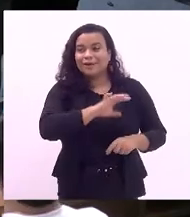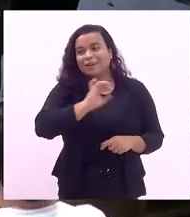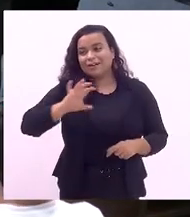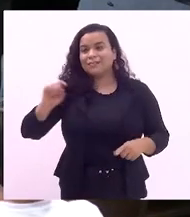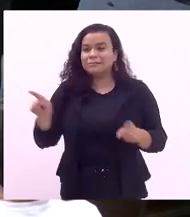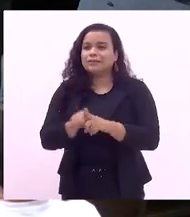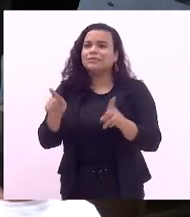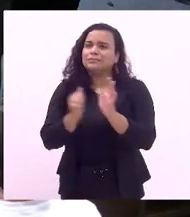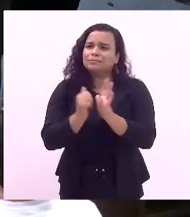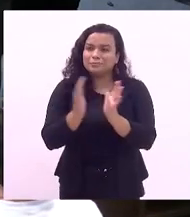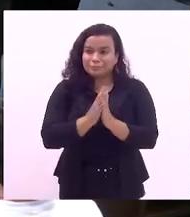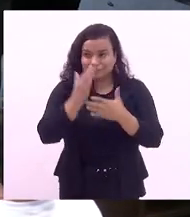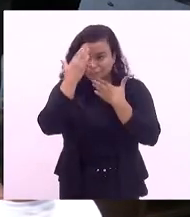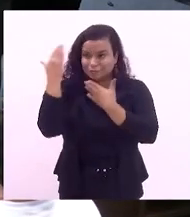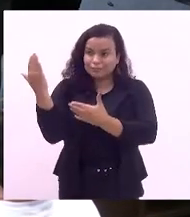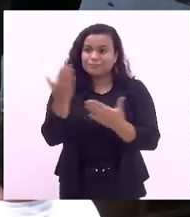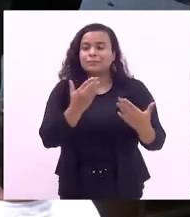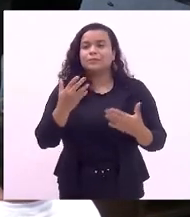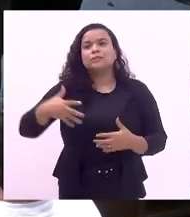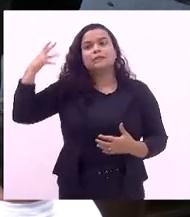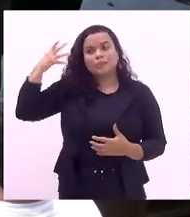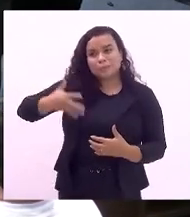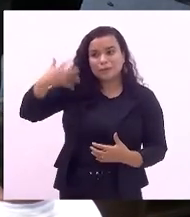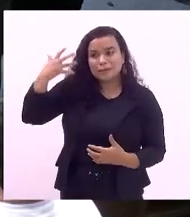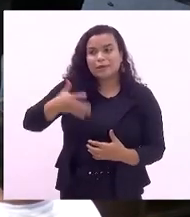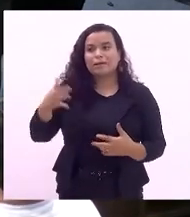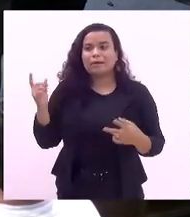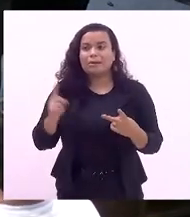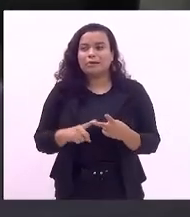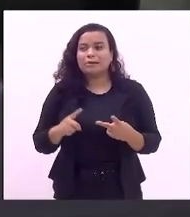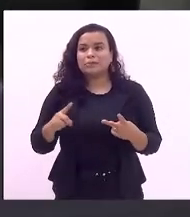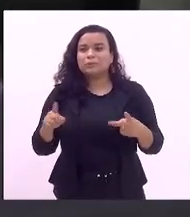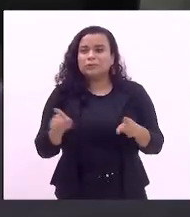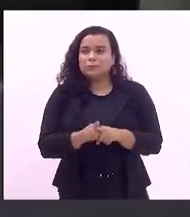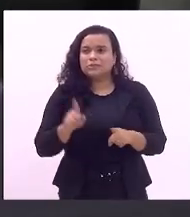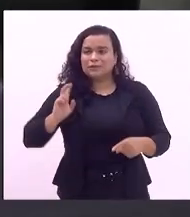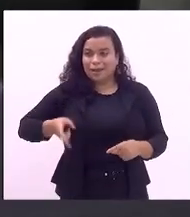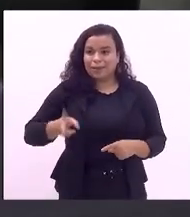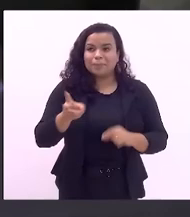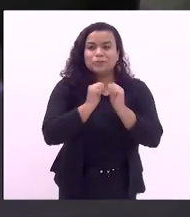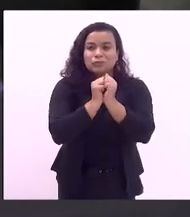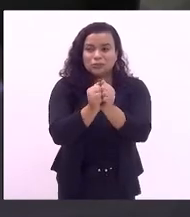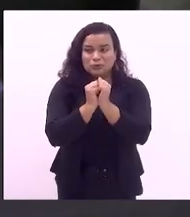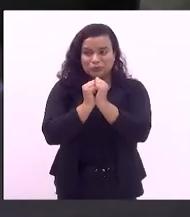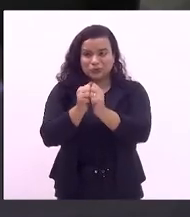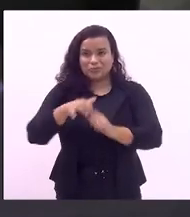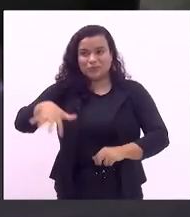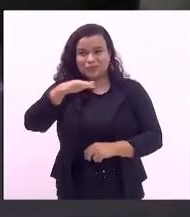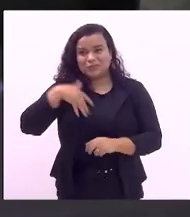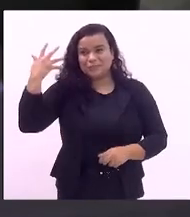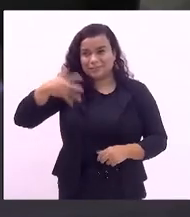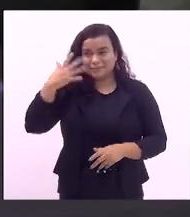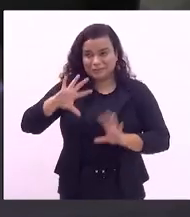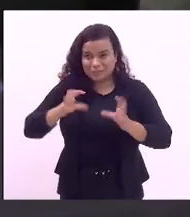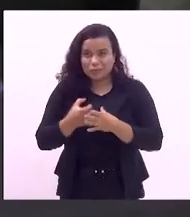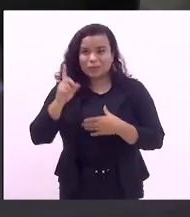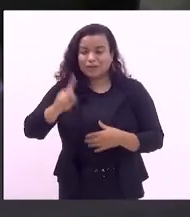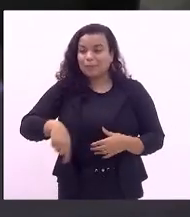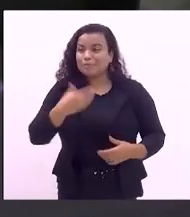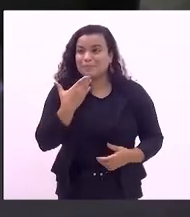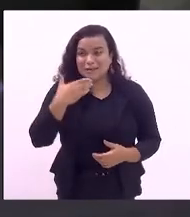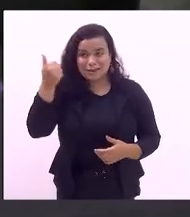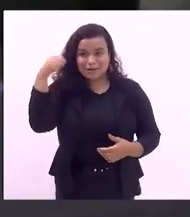deixar registrado também o nosso agradecimento ao cerimonial como sempre digo é o meu é o melhor